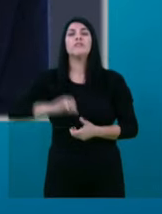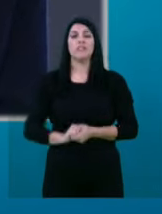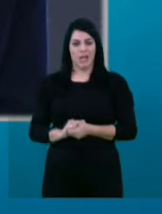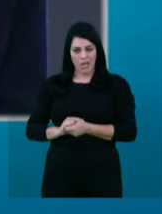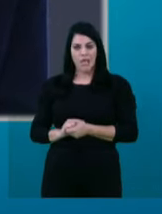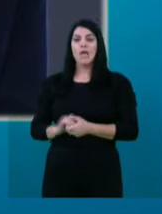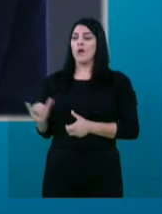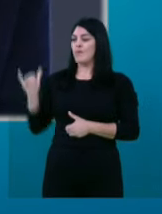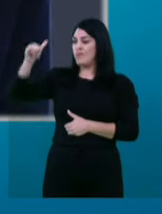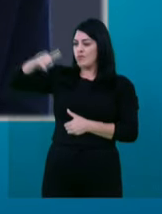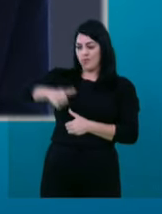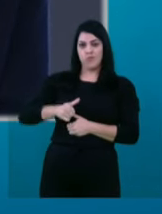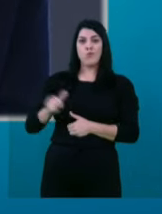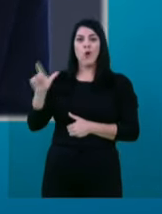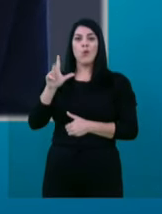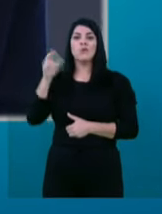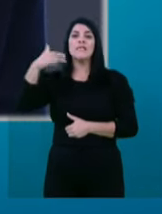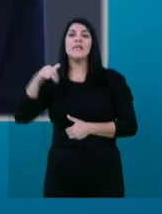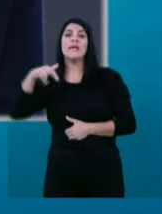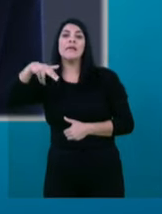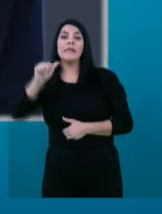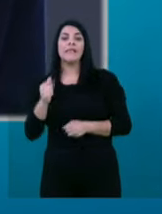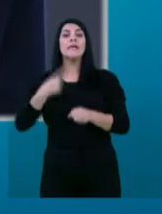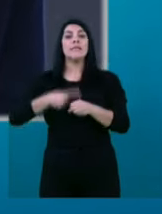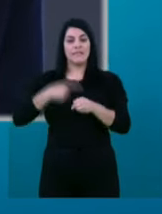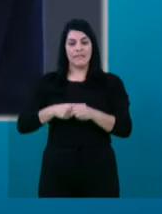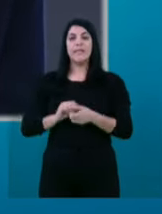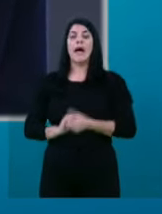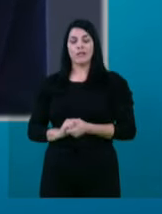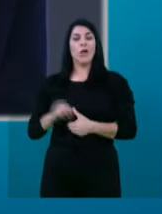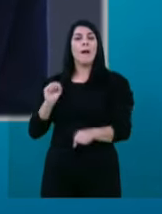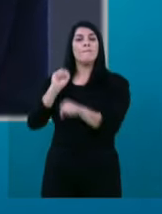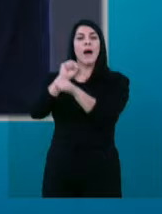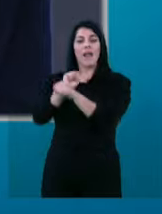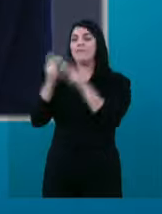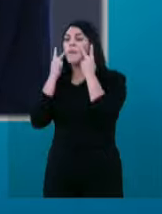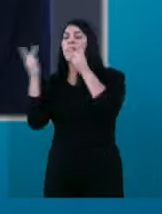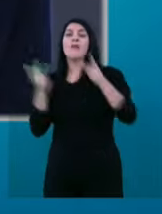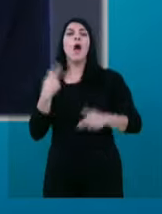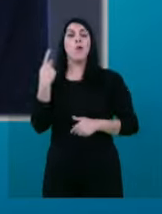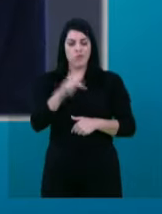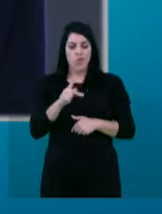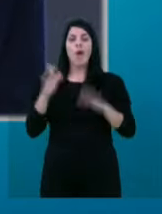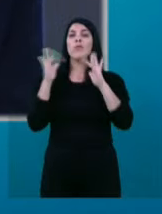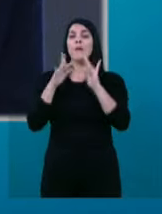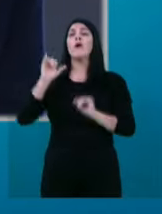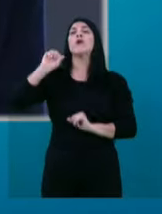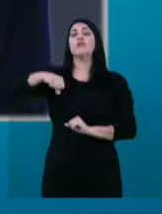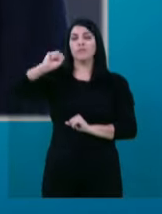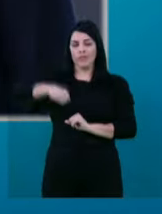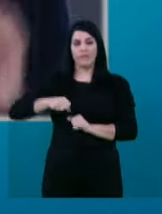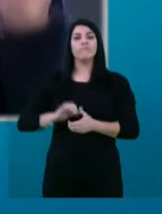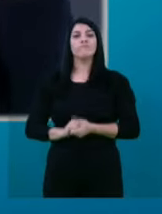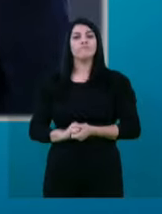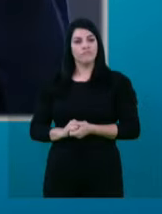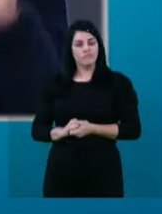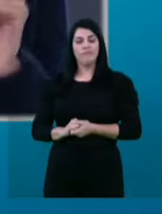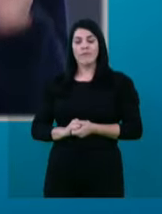pegou o avião em Lusiânia, parava em Feira de Santana para visitar o seu namorado em Recife.